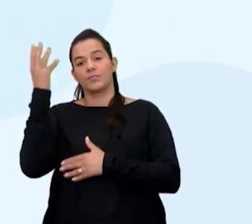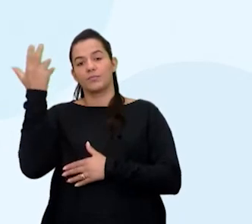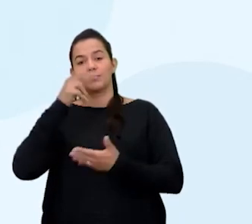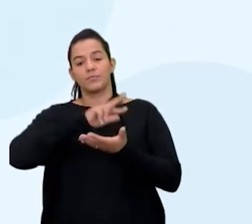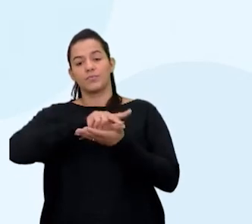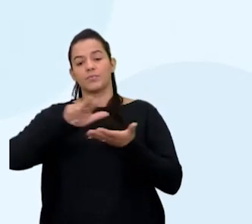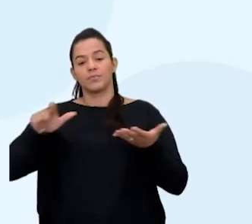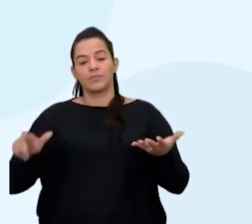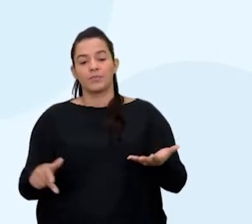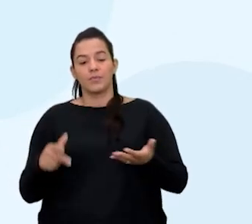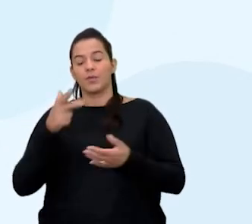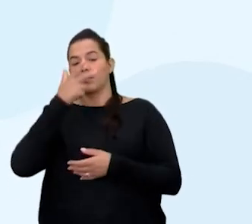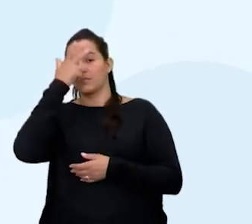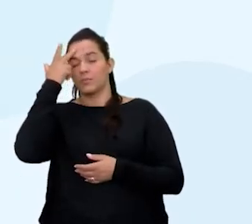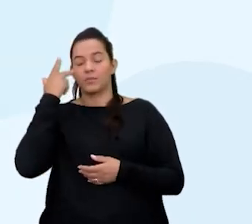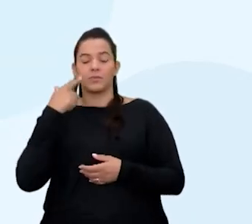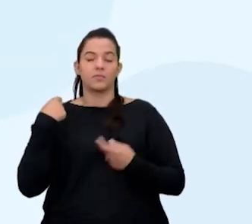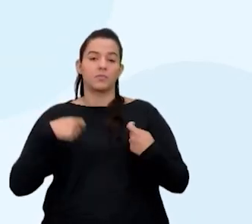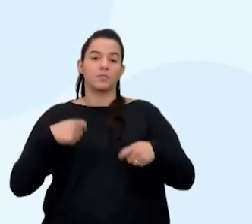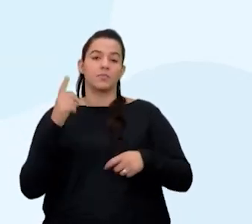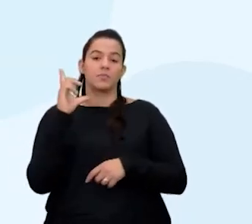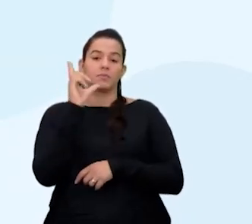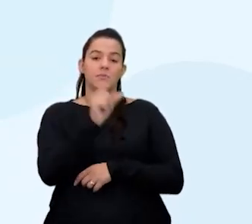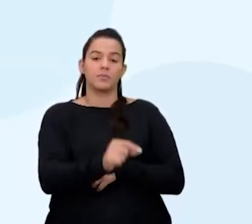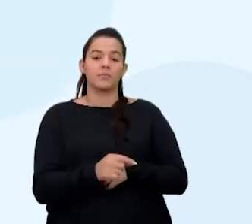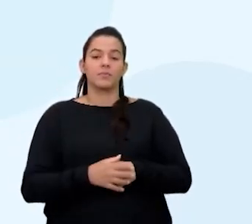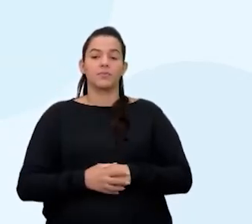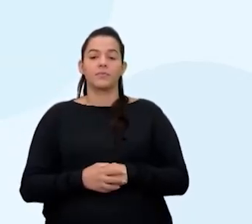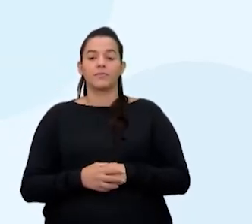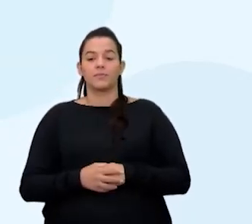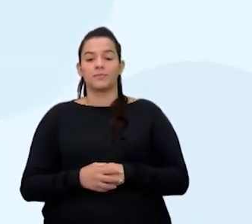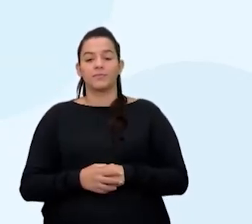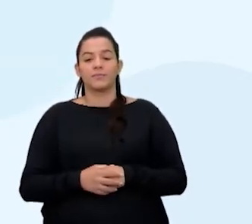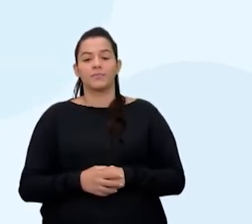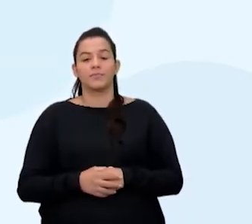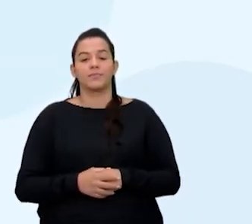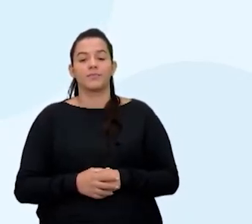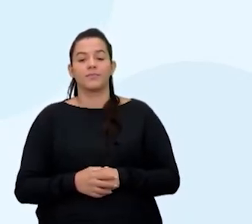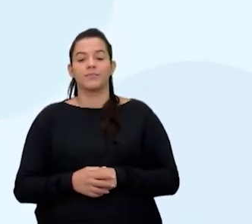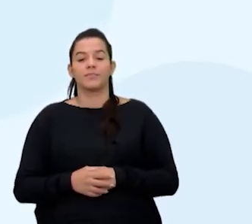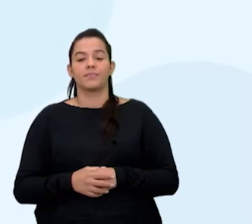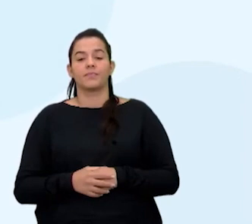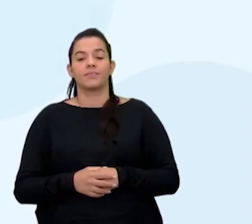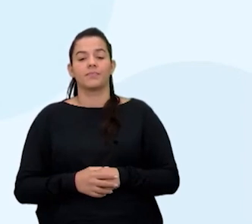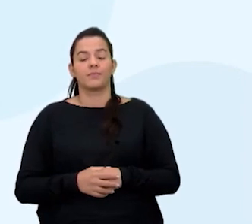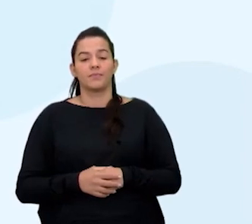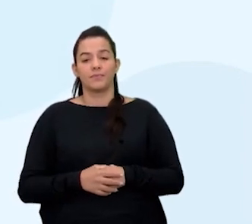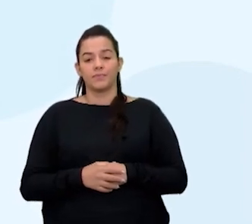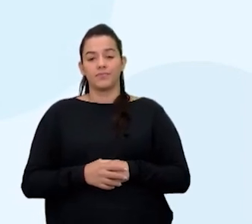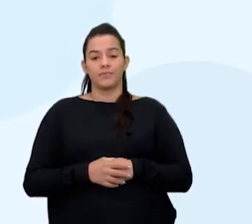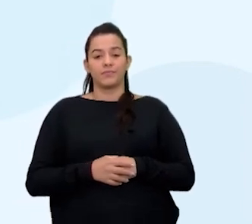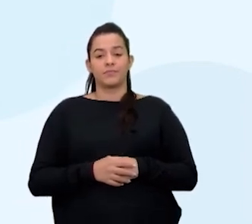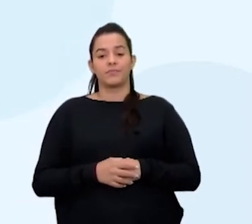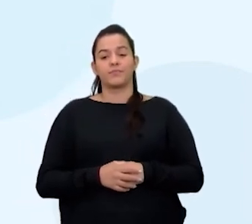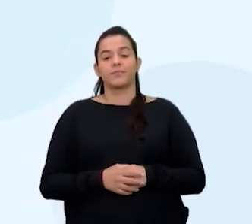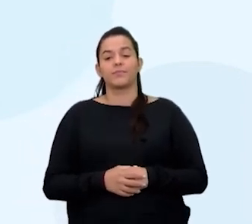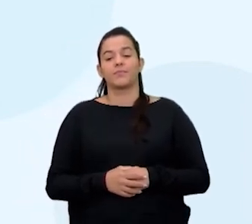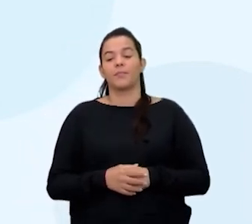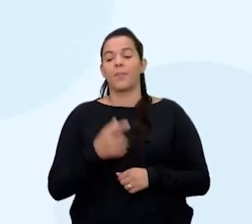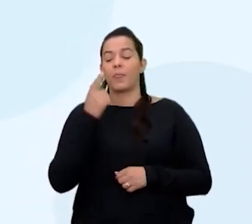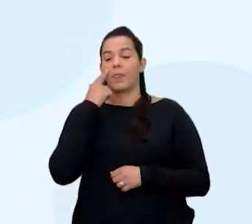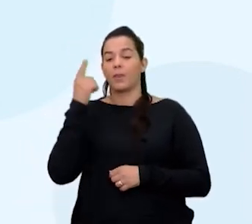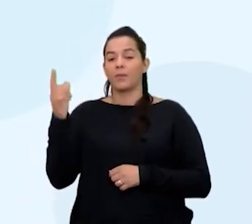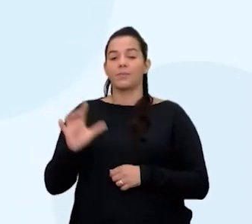dos refugiados. E para tanto, olha o que aconteceu. Eu descobri